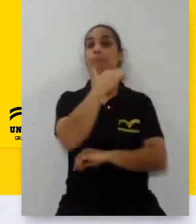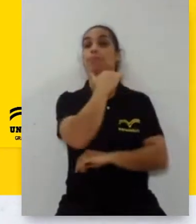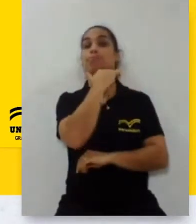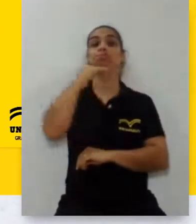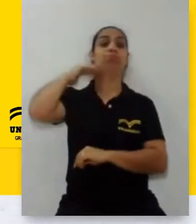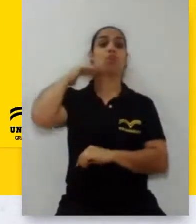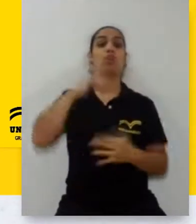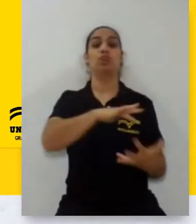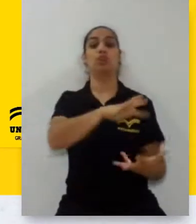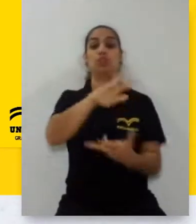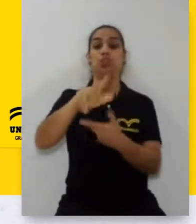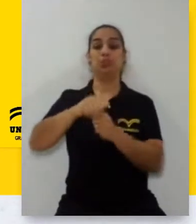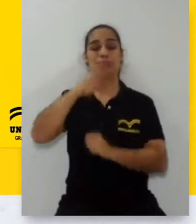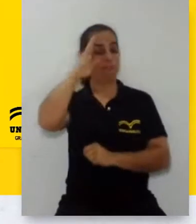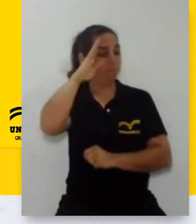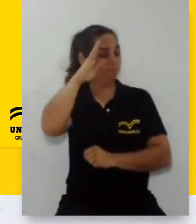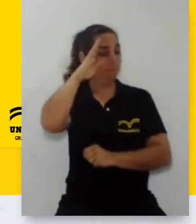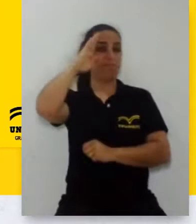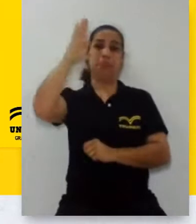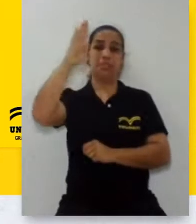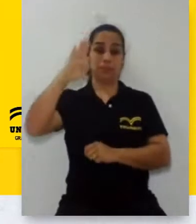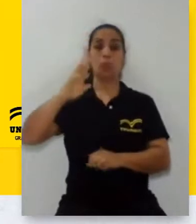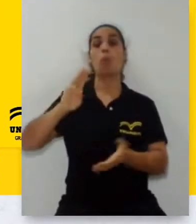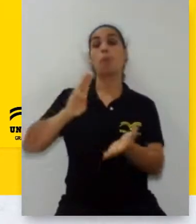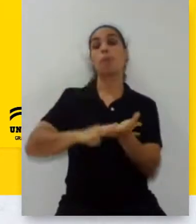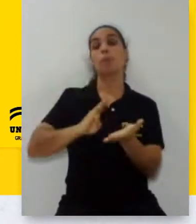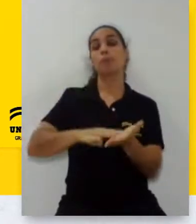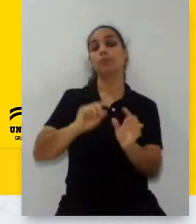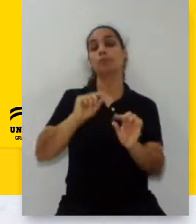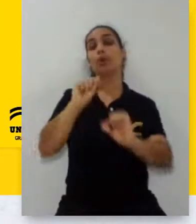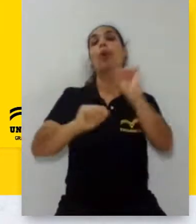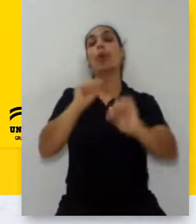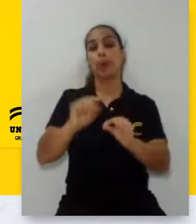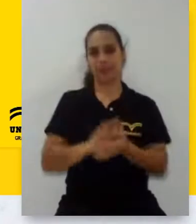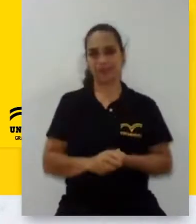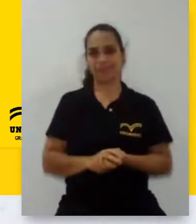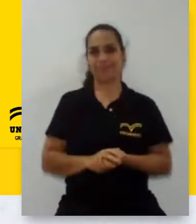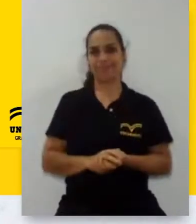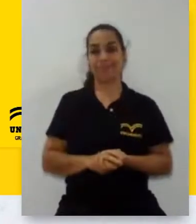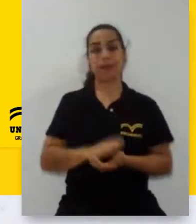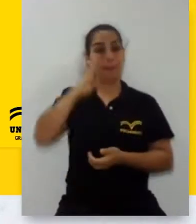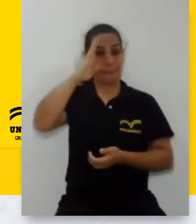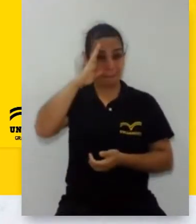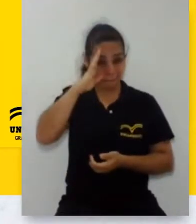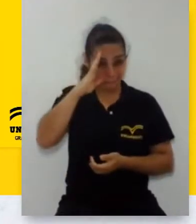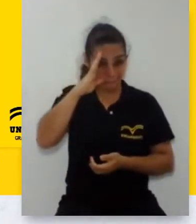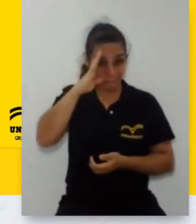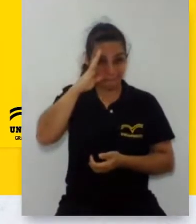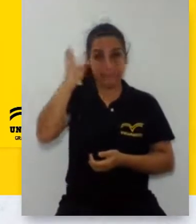vocês? A principal causa de morte no mundo, qual é? Doença, isquemia